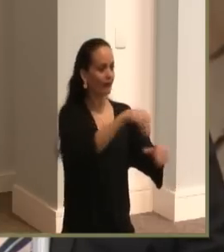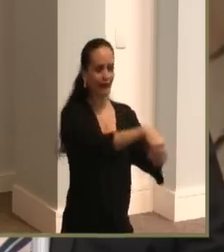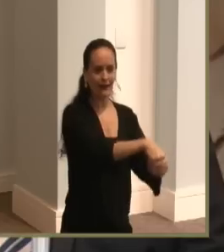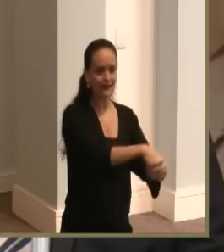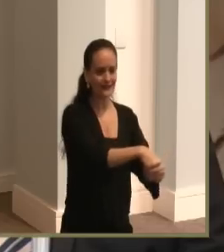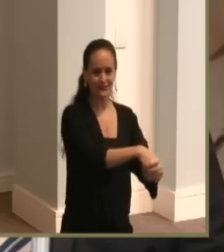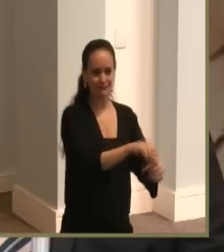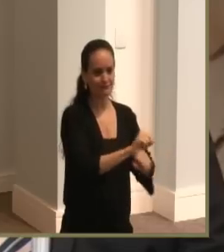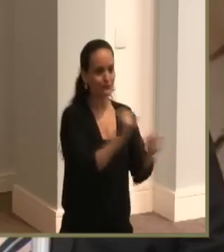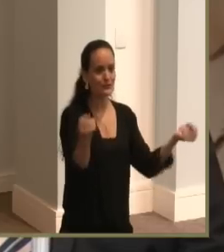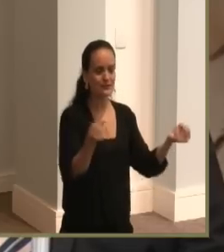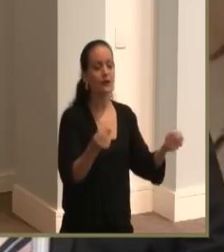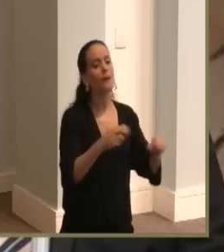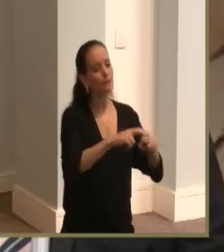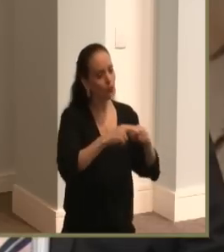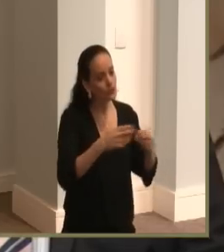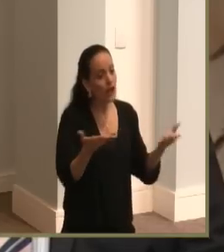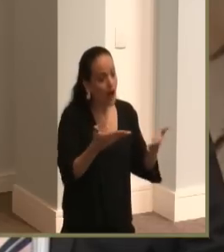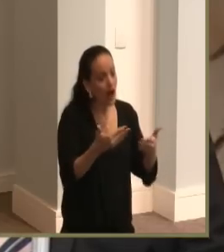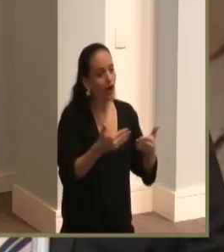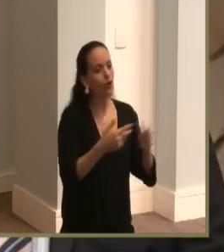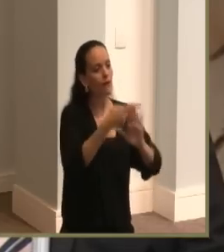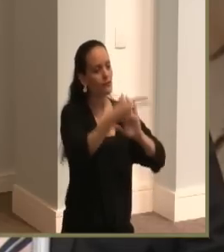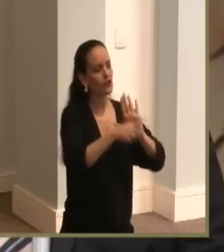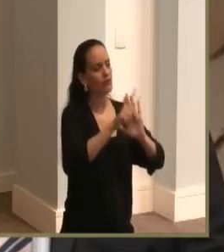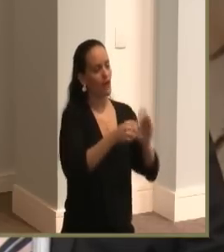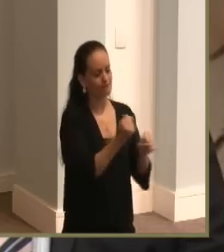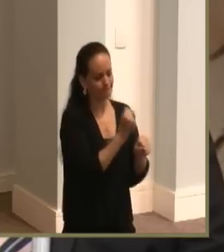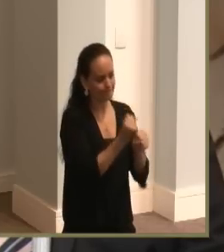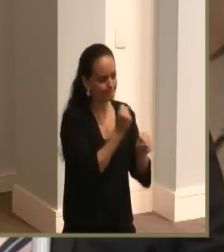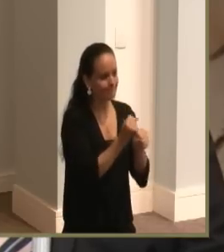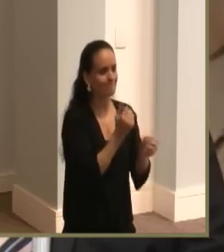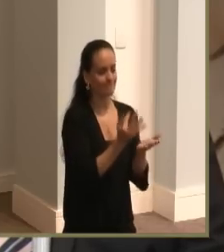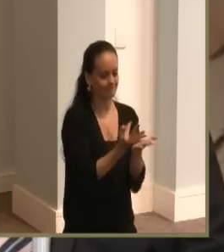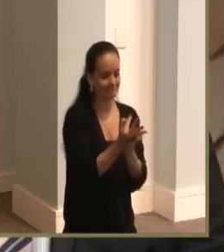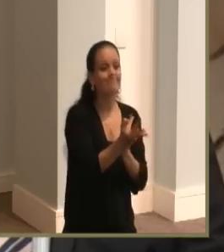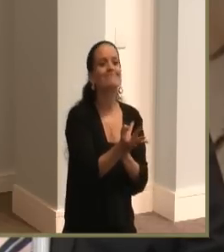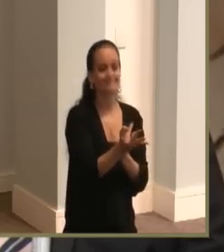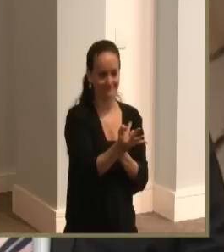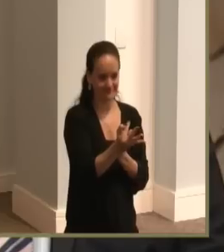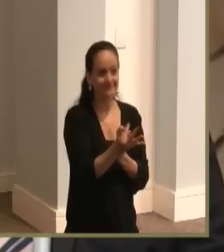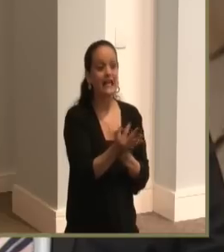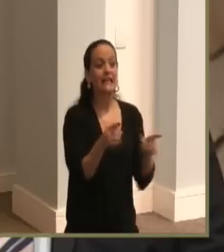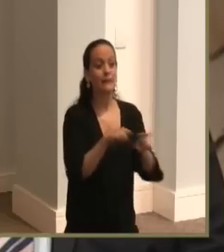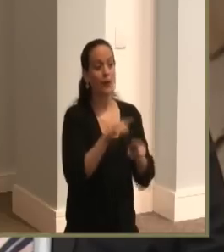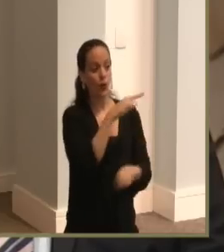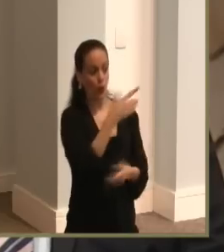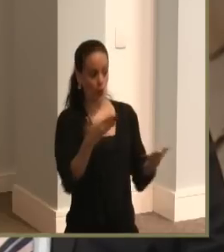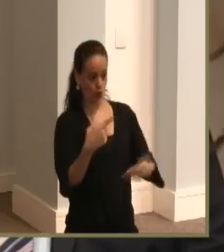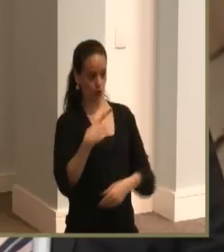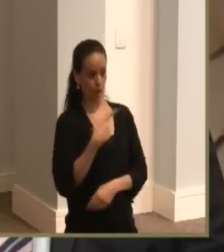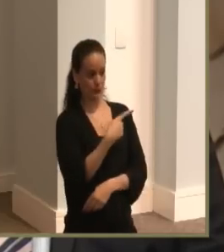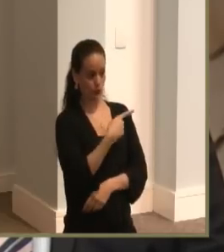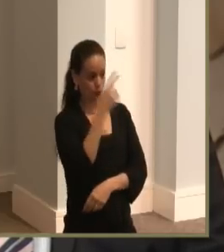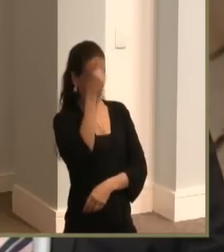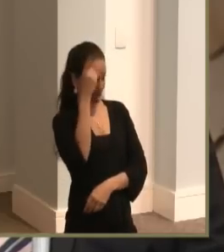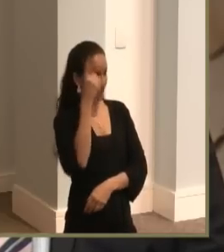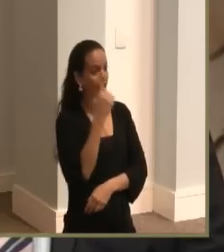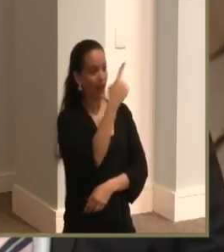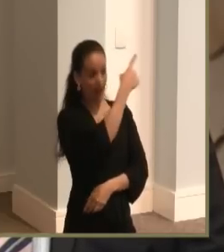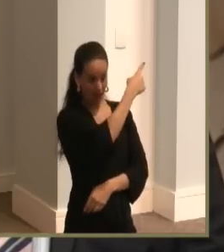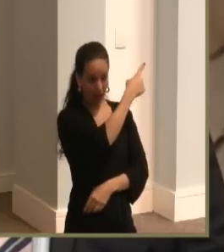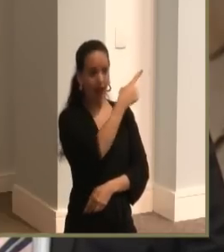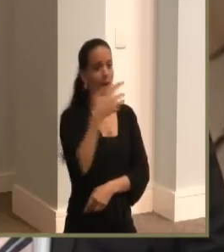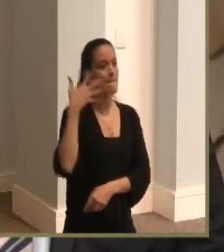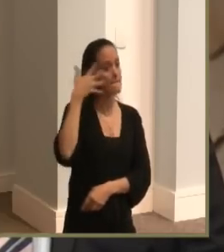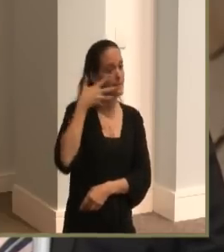então levei a mensagem para os irmãos. O pastor Francisco esteve lá ontem, o pastor Davi estará também hoje à noite pregando ali pelo 14º aniversário